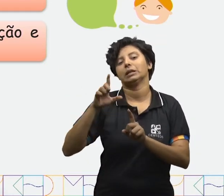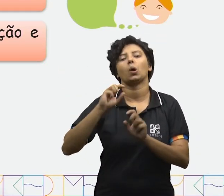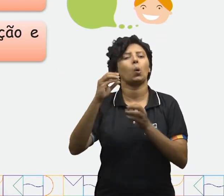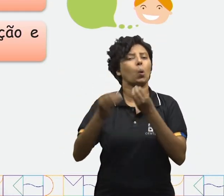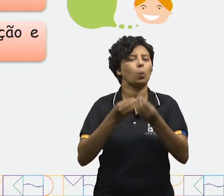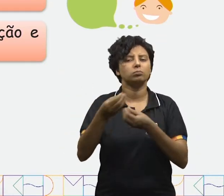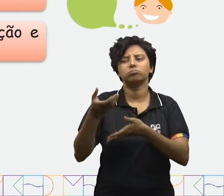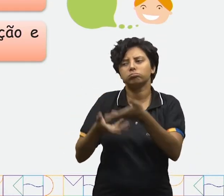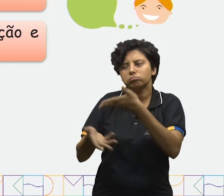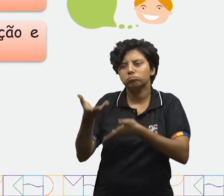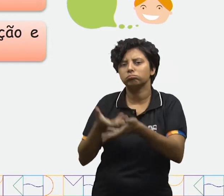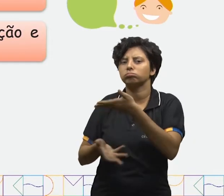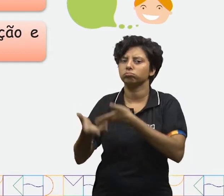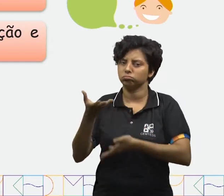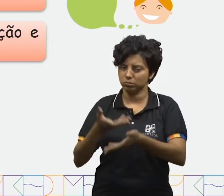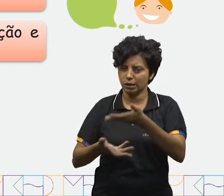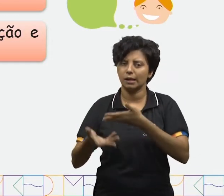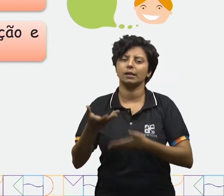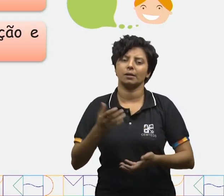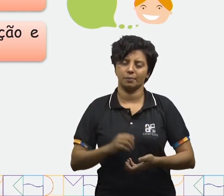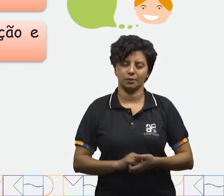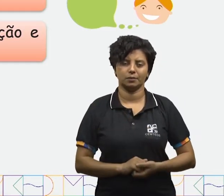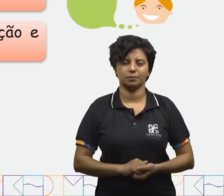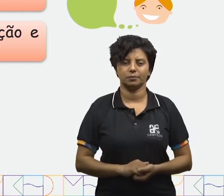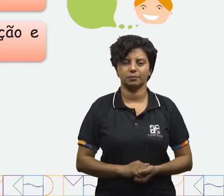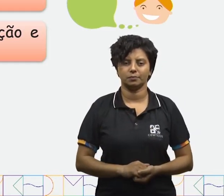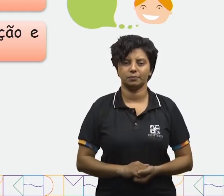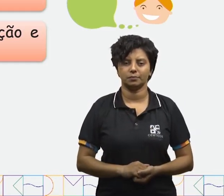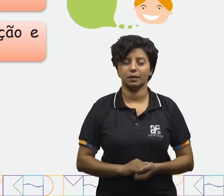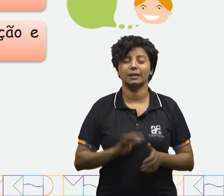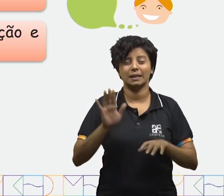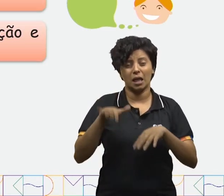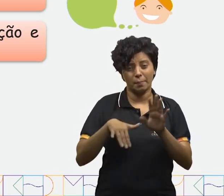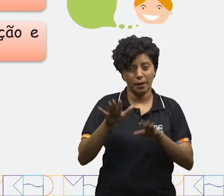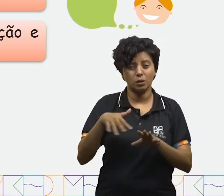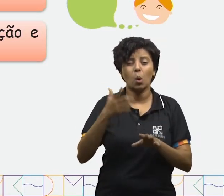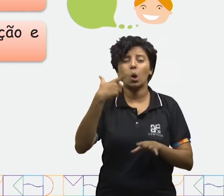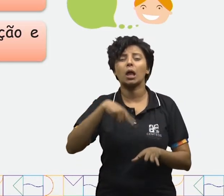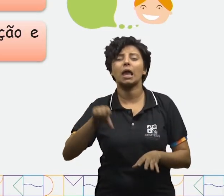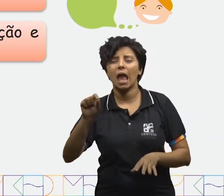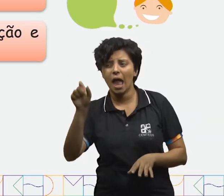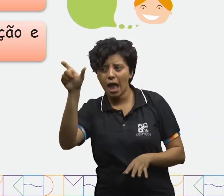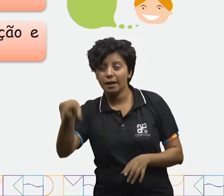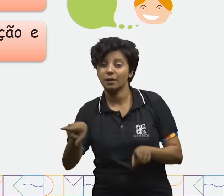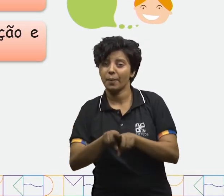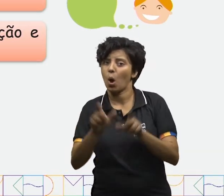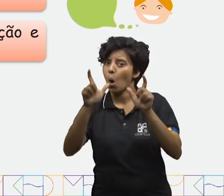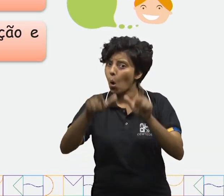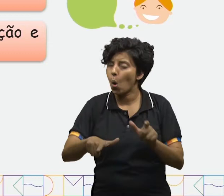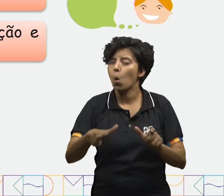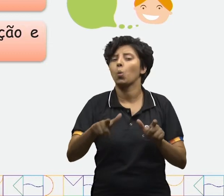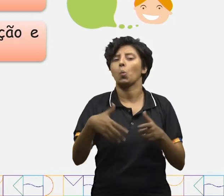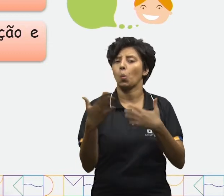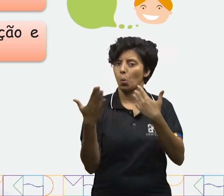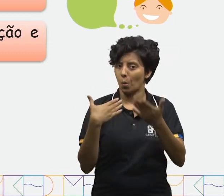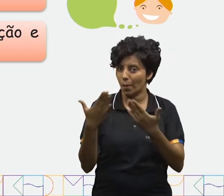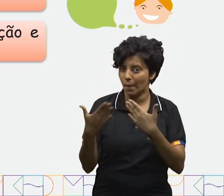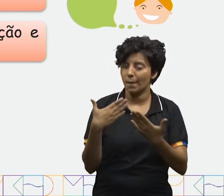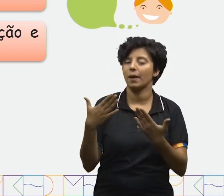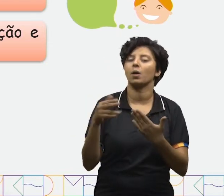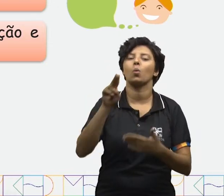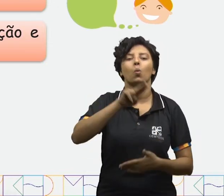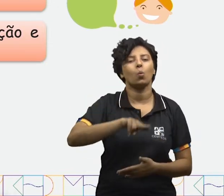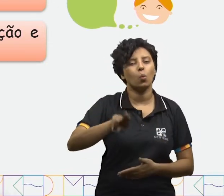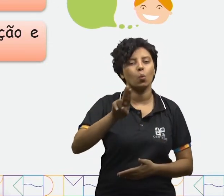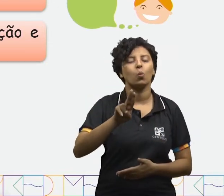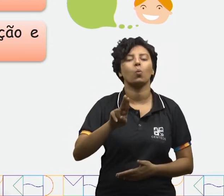até mesmo a forma de tratamento que iremos utilizar. Dependendo com quem e onde a sua conversa aconteça,